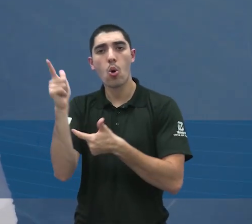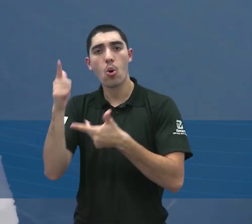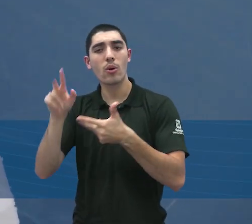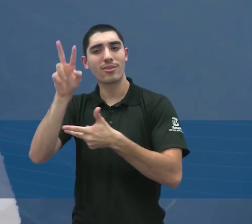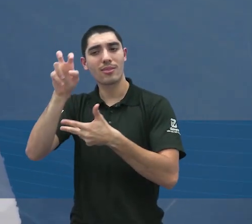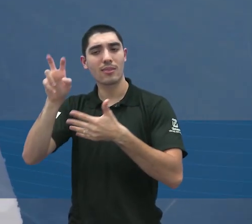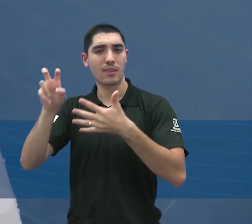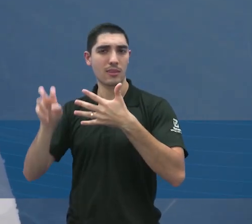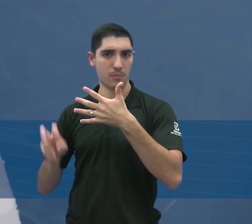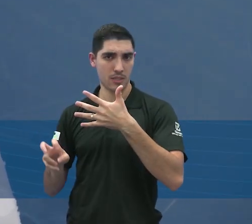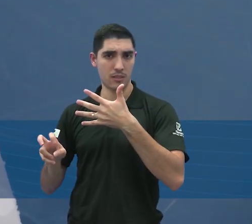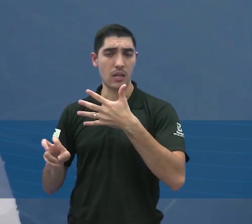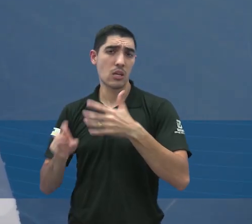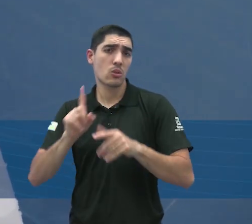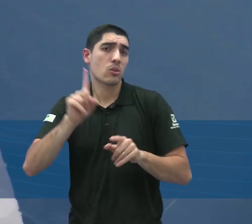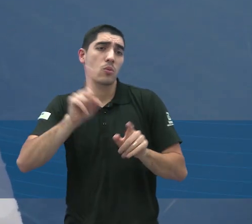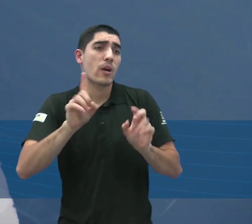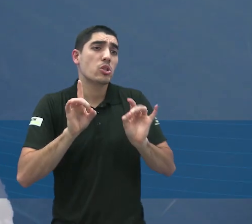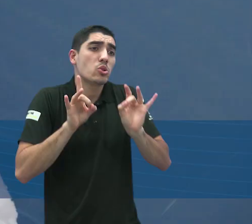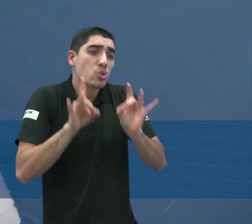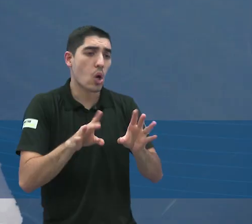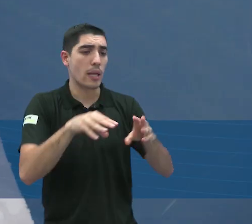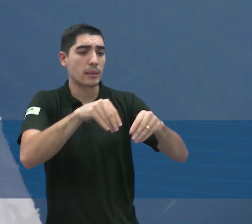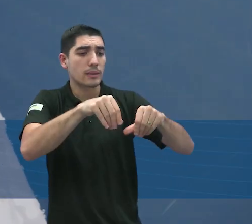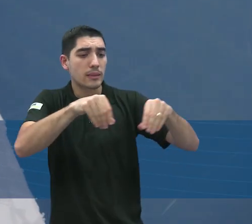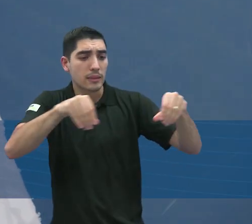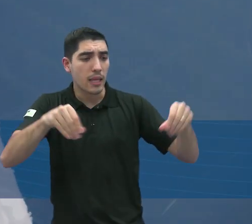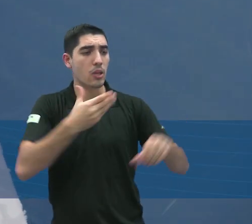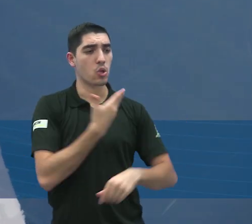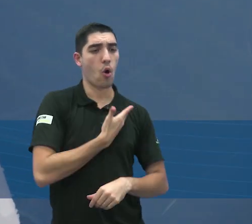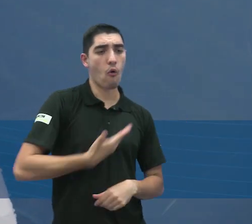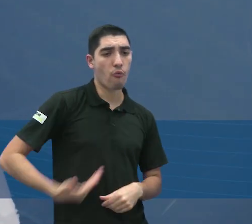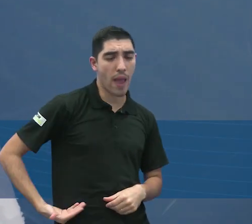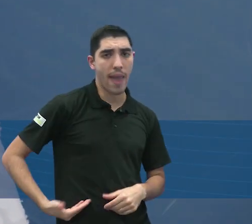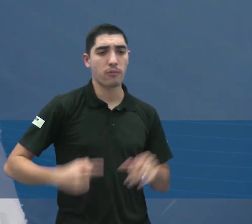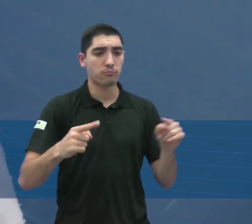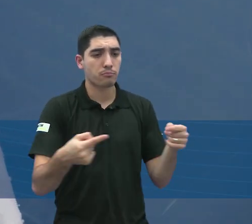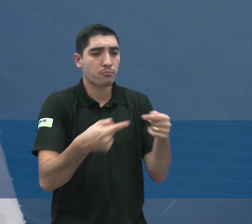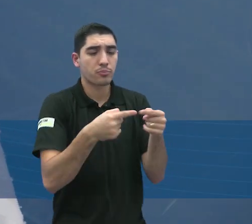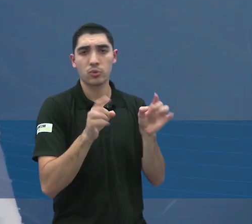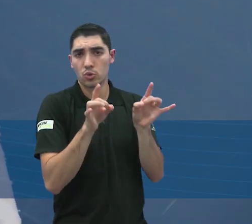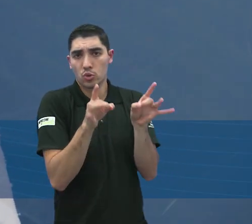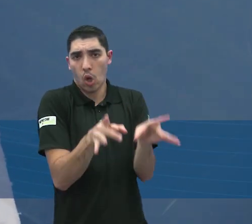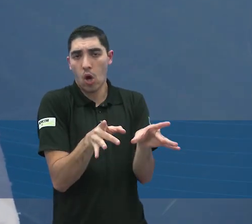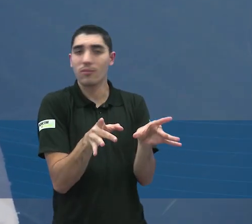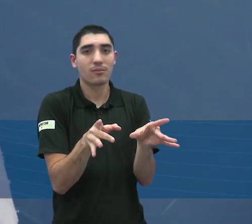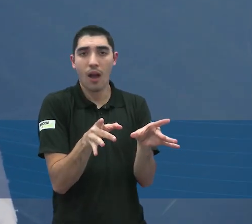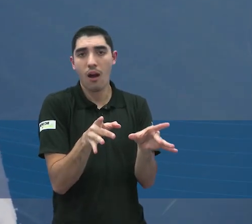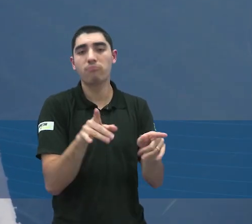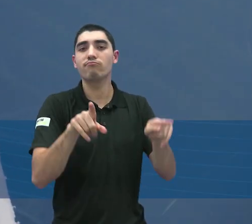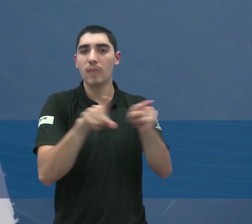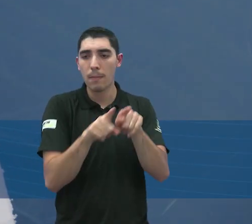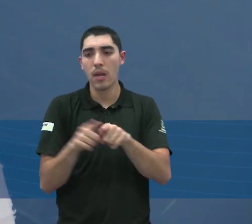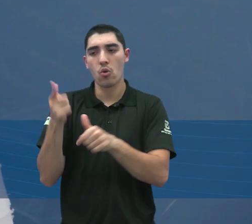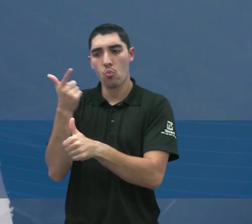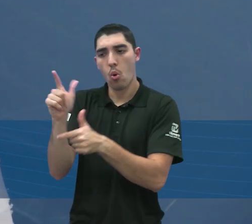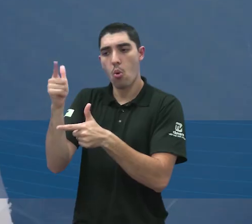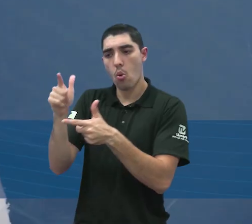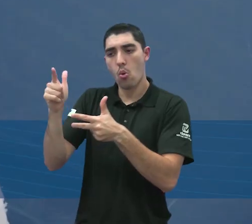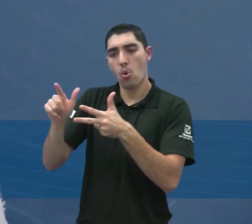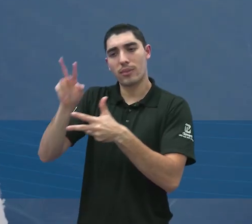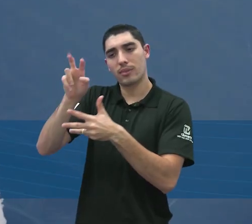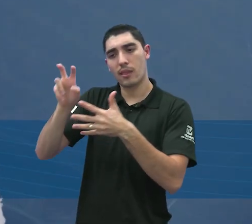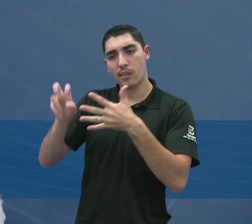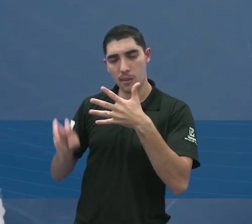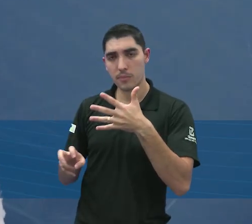não ficou mais restrita apenas às relações que se estabelecem entre Estados e entre o Estado com o seu território, né? Então a gente